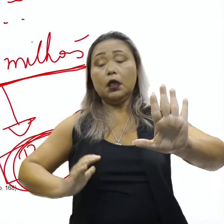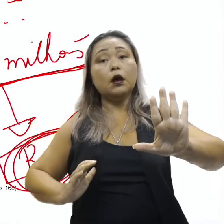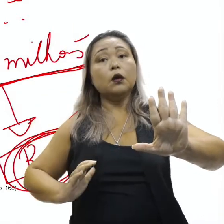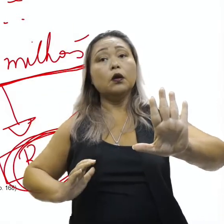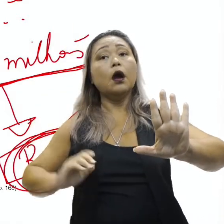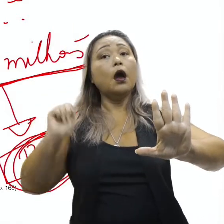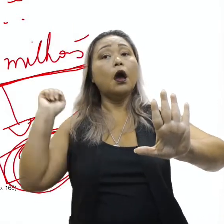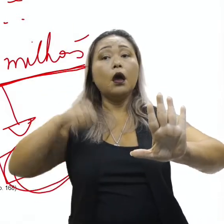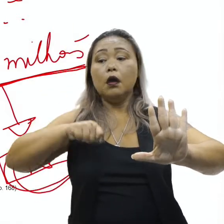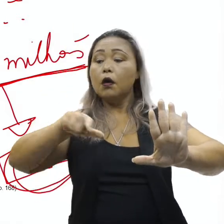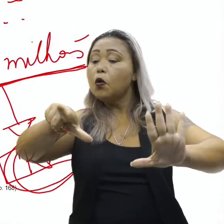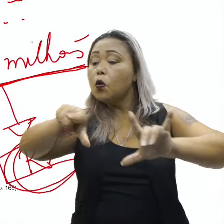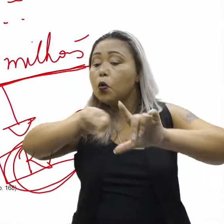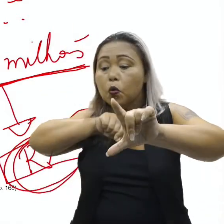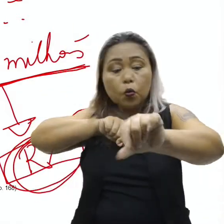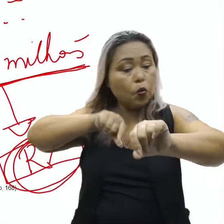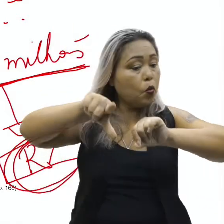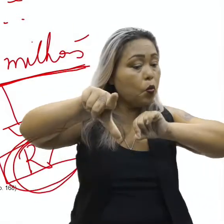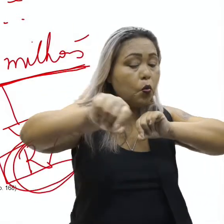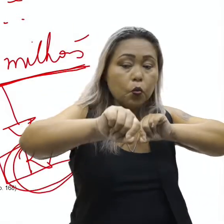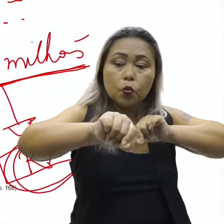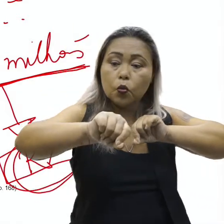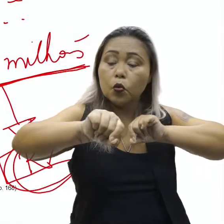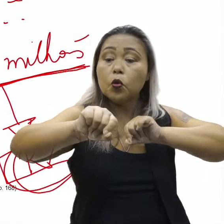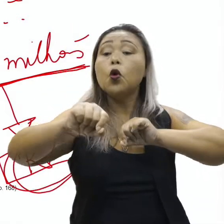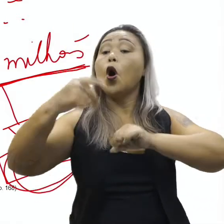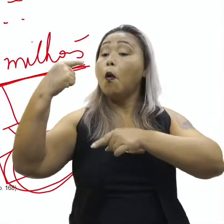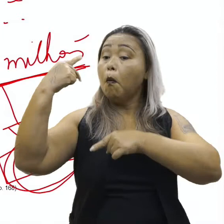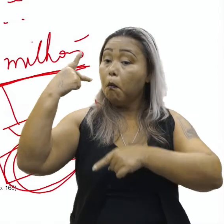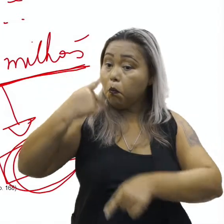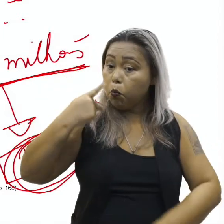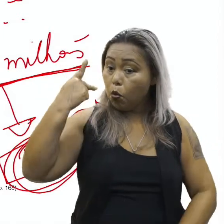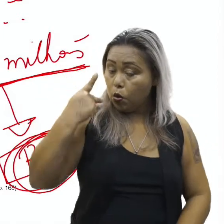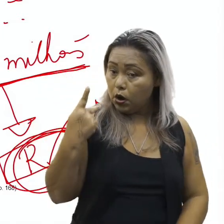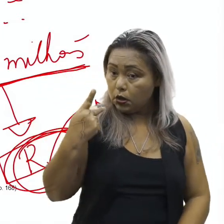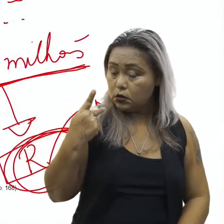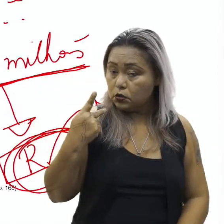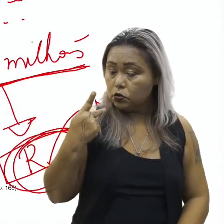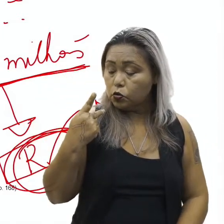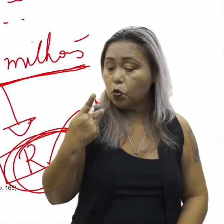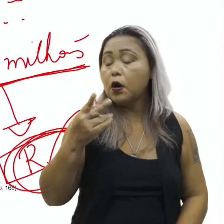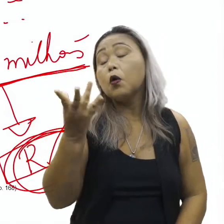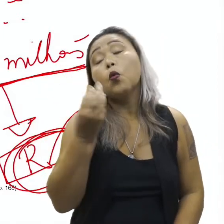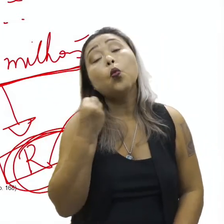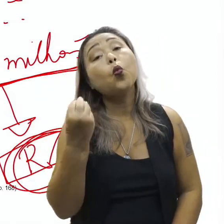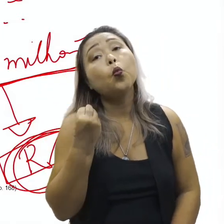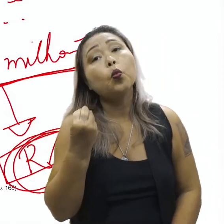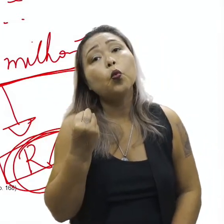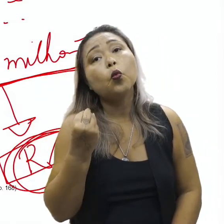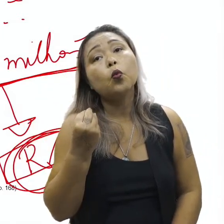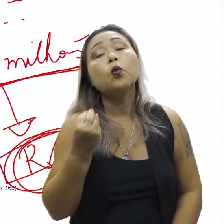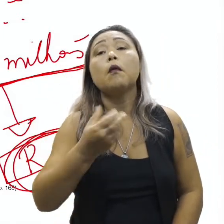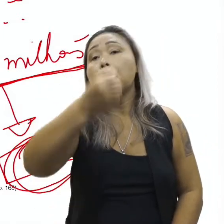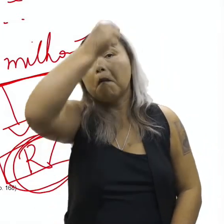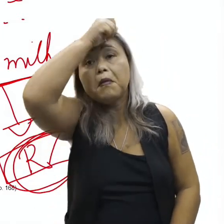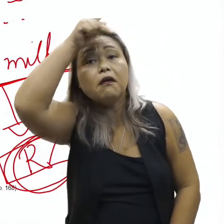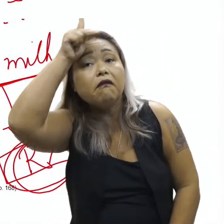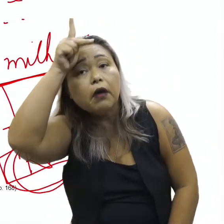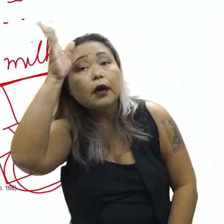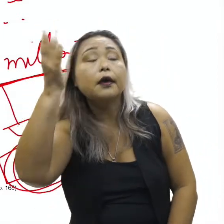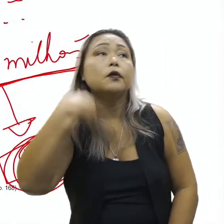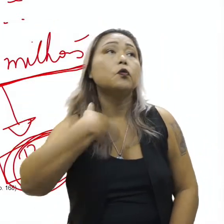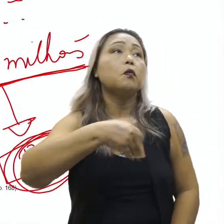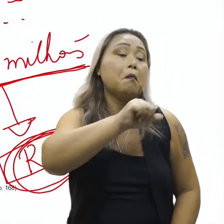poder eleger representantes políticos como o quê, pessoal? Prefeitos,